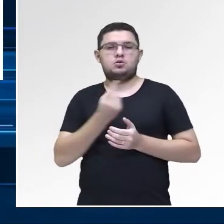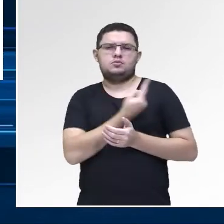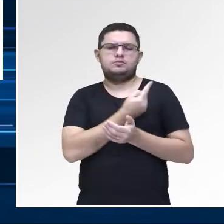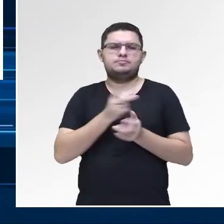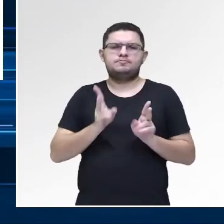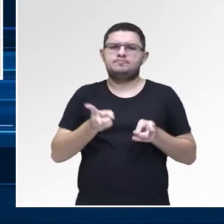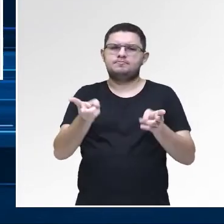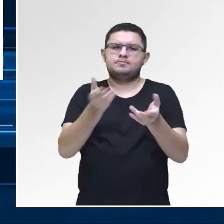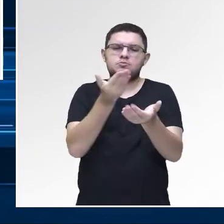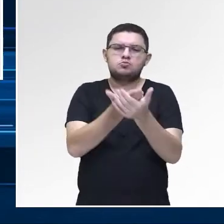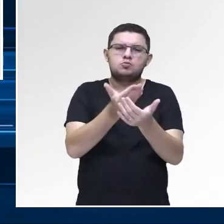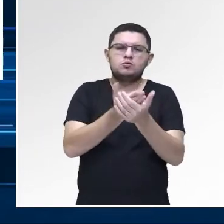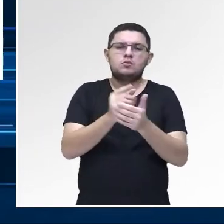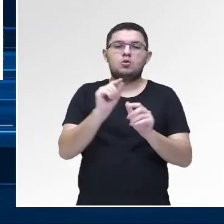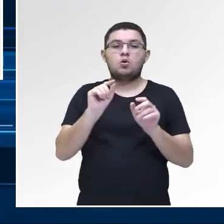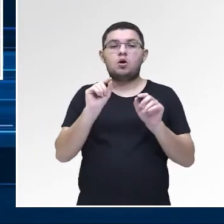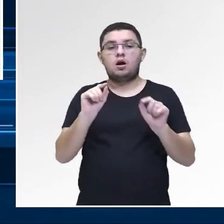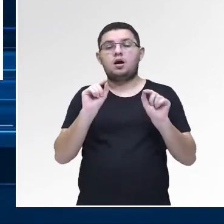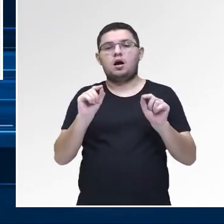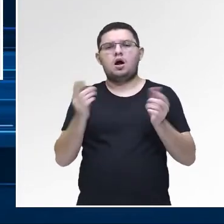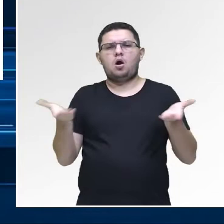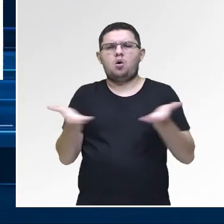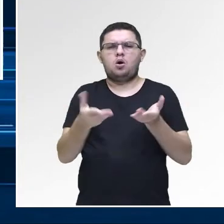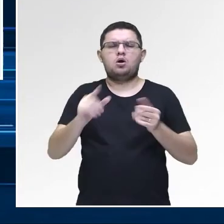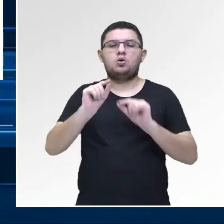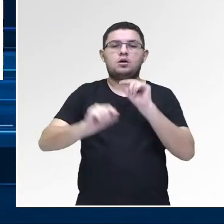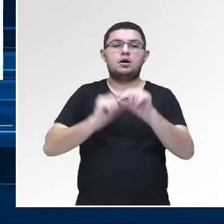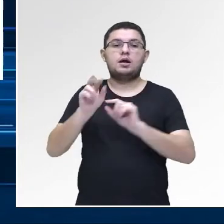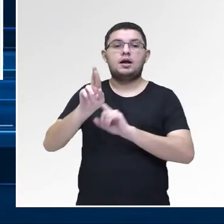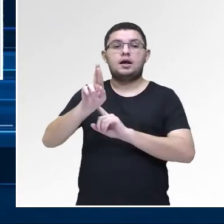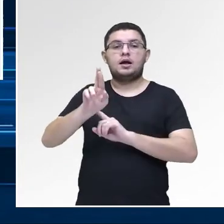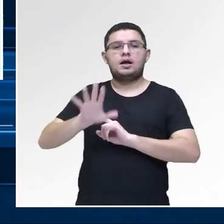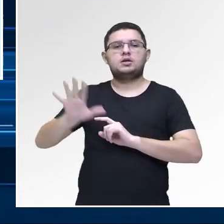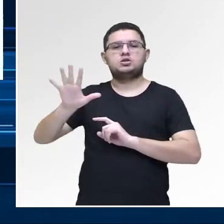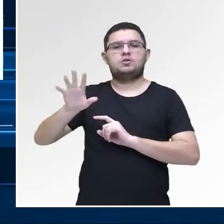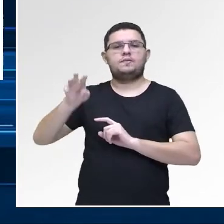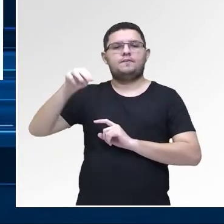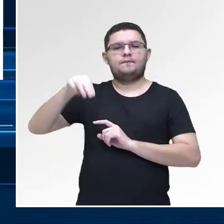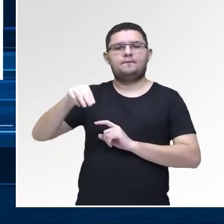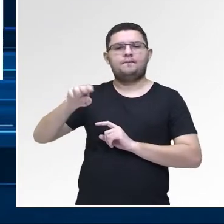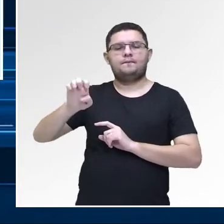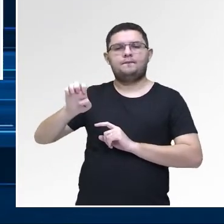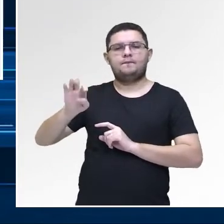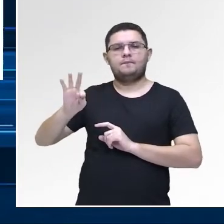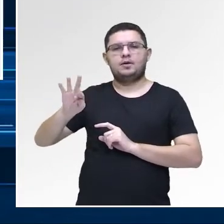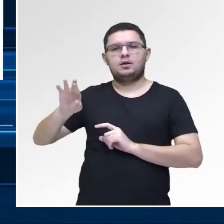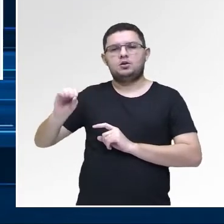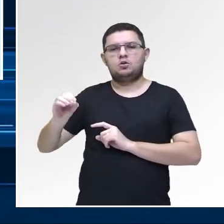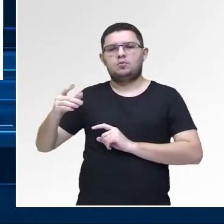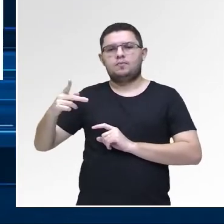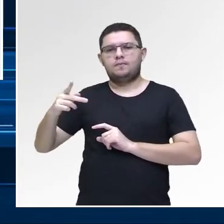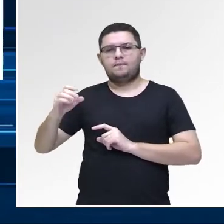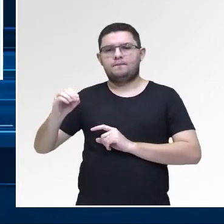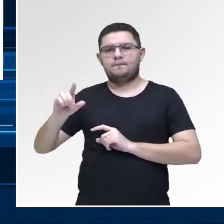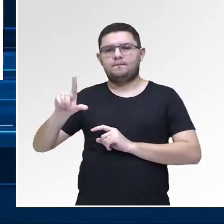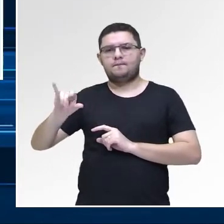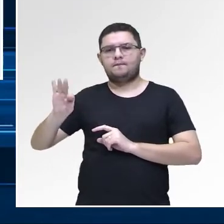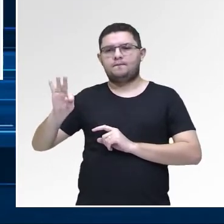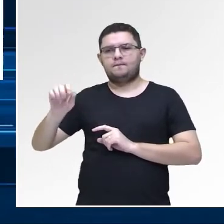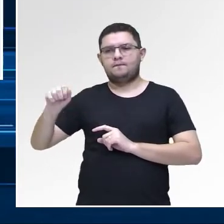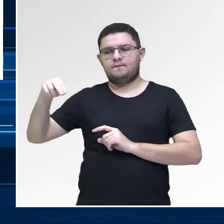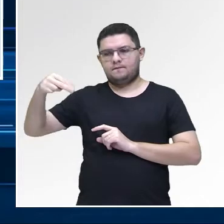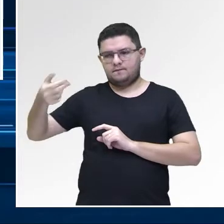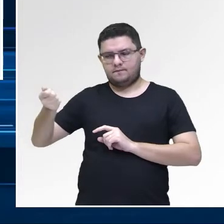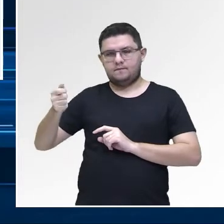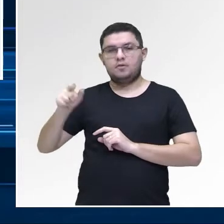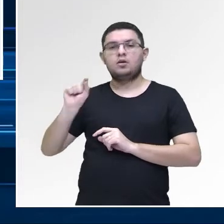falar agora sobre região metropolitana. A gente estava falando sobre metropolização, nessa concentração